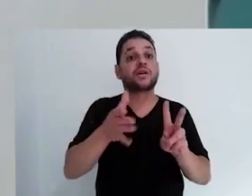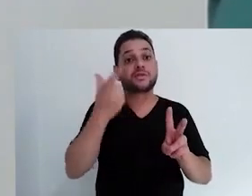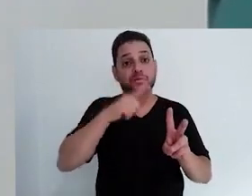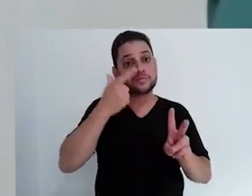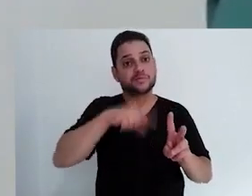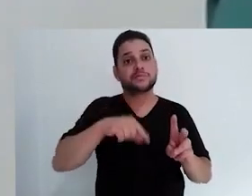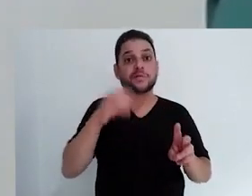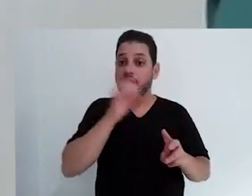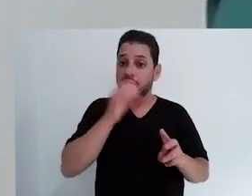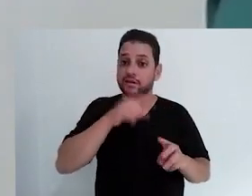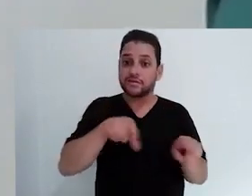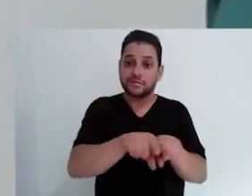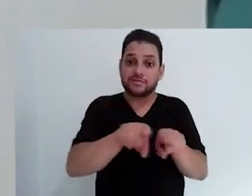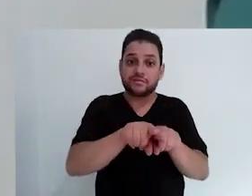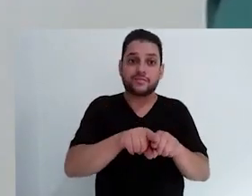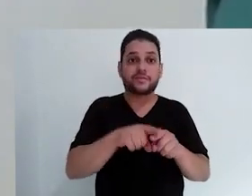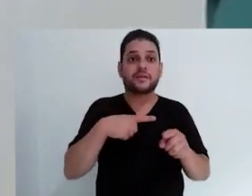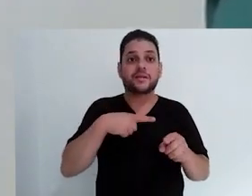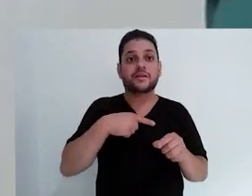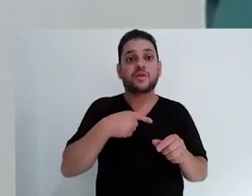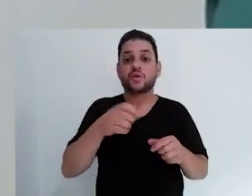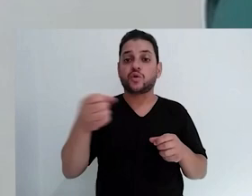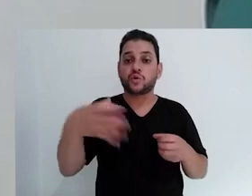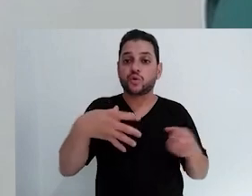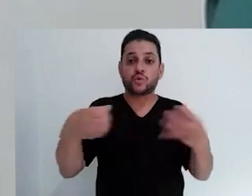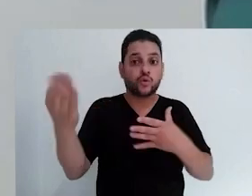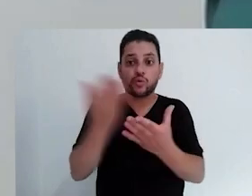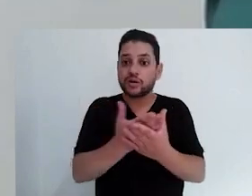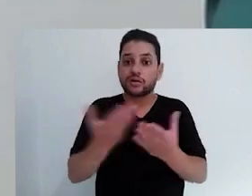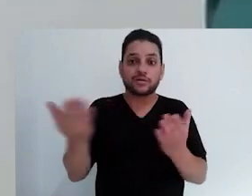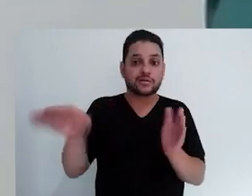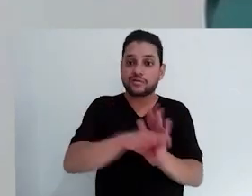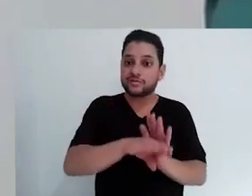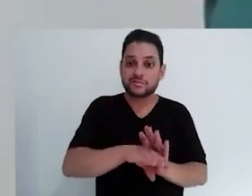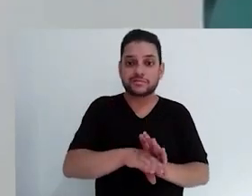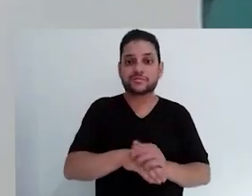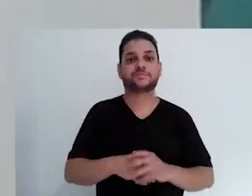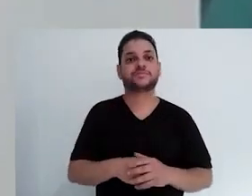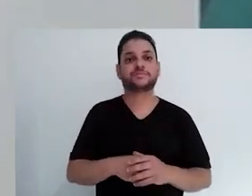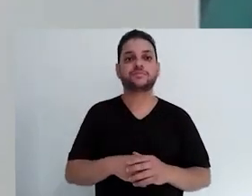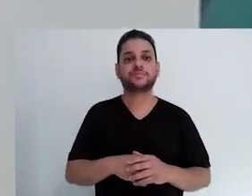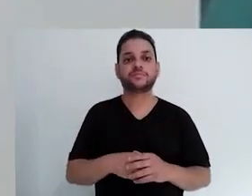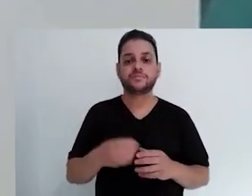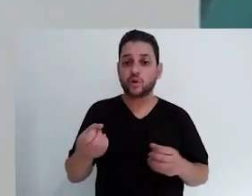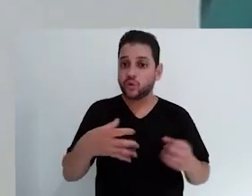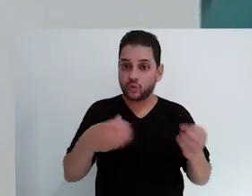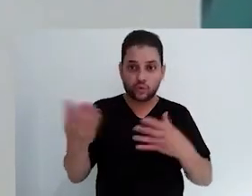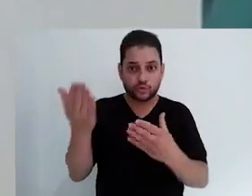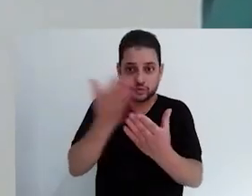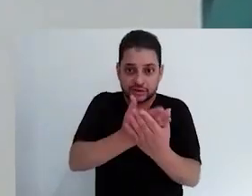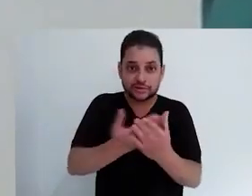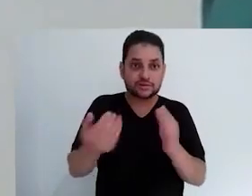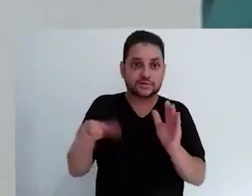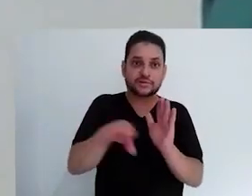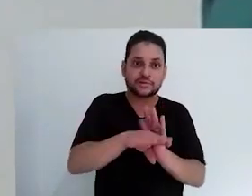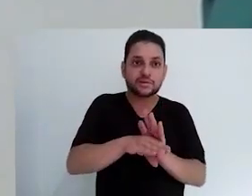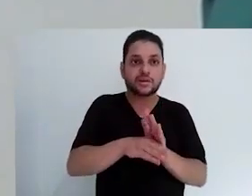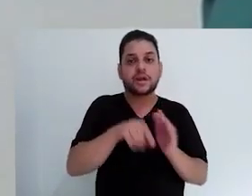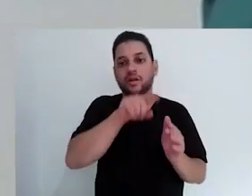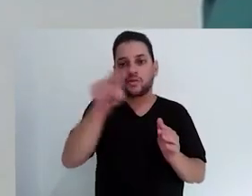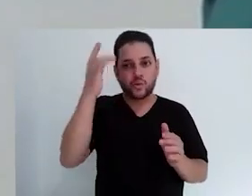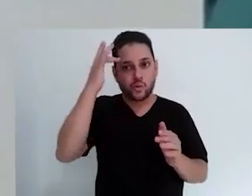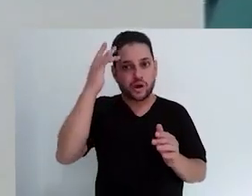E a gente já está vindo com novas remessas de processo. Quanto às remessas de processo, e eu acho que essa é a grande dúvida dos